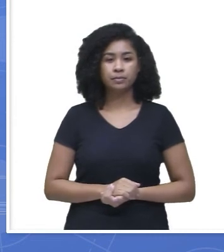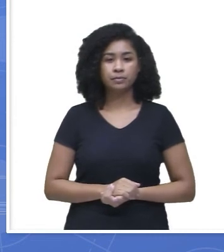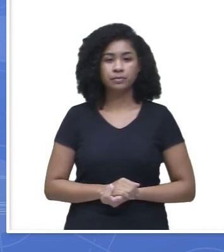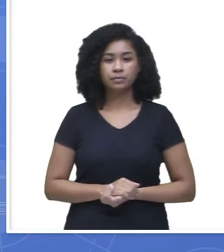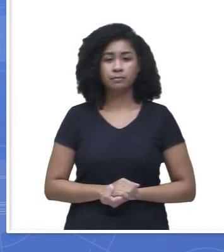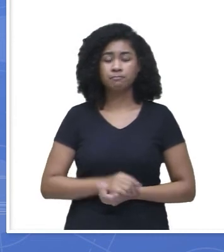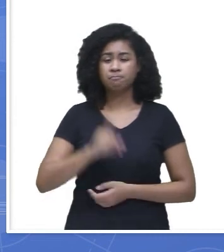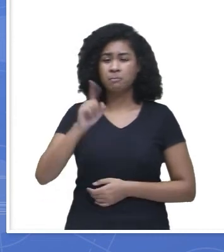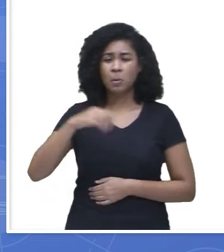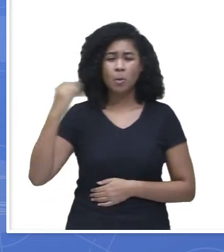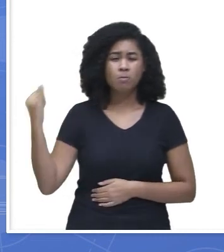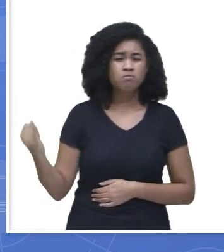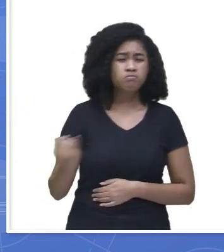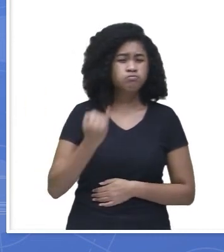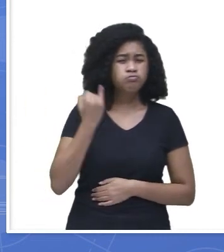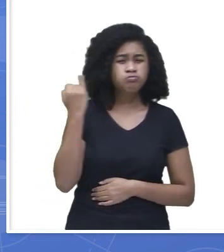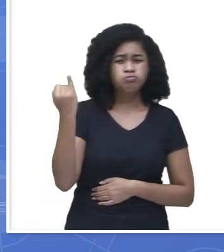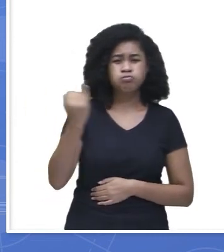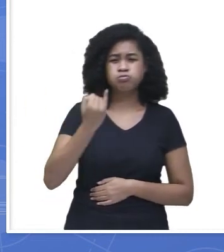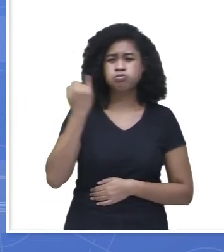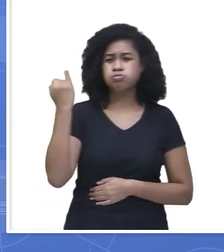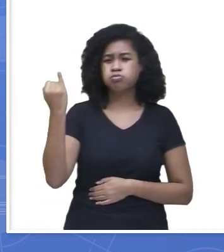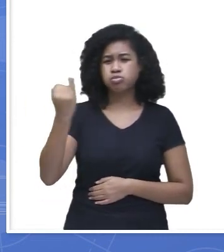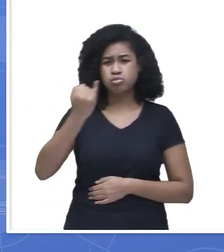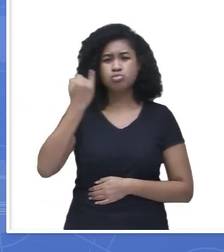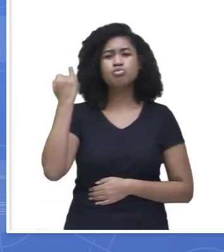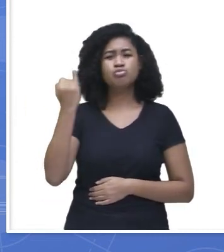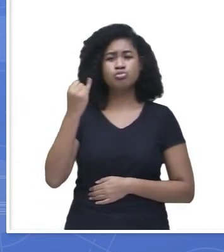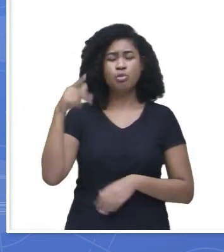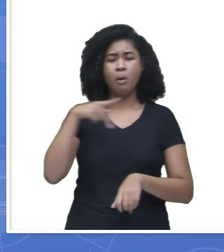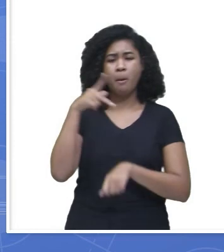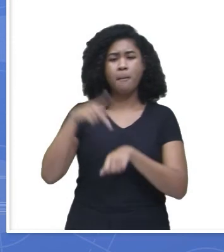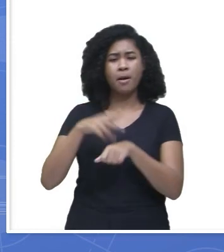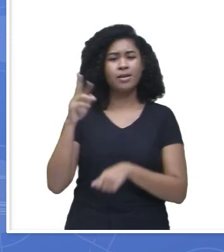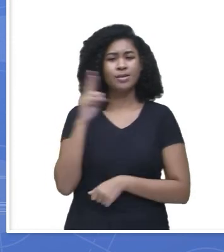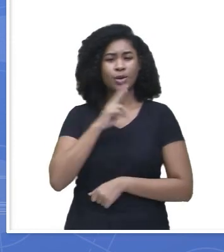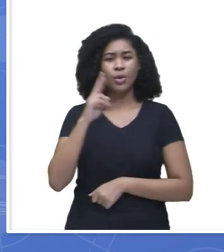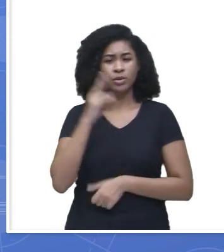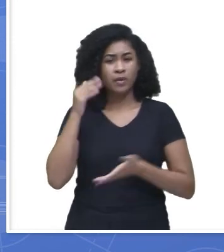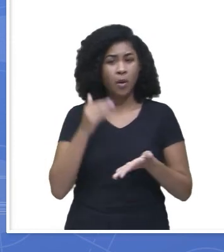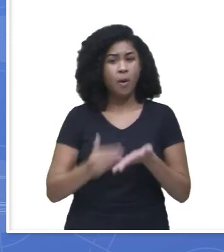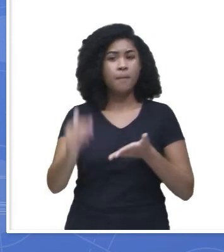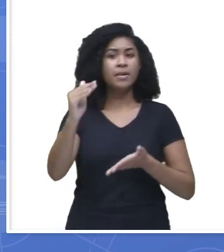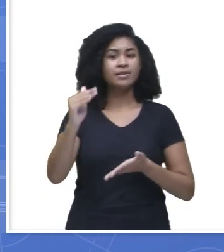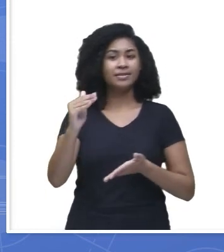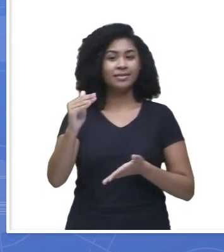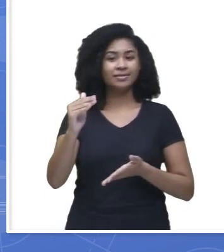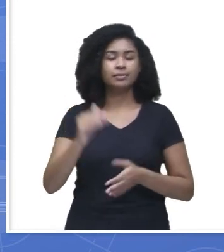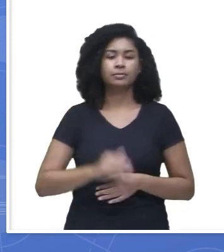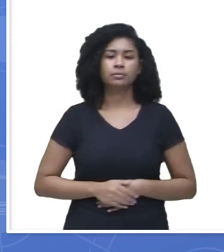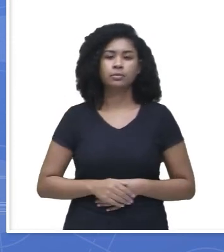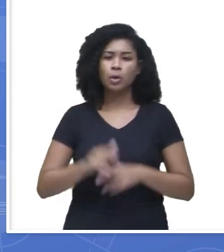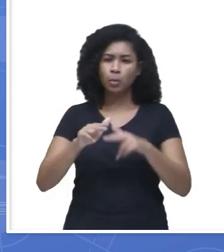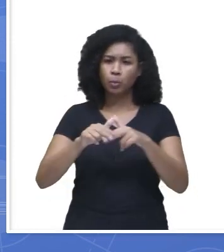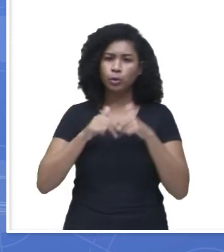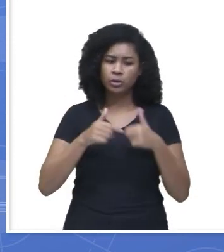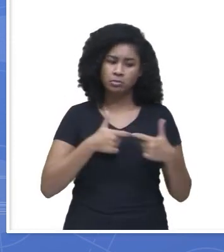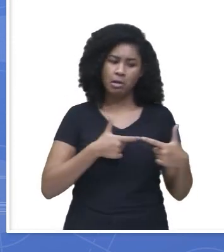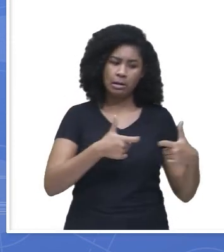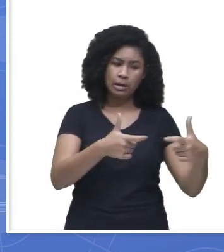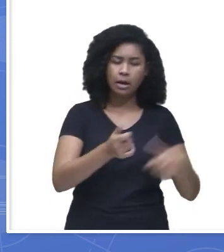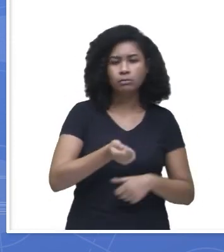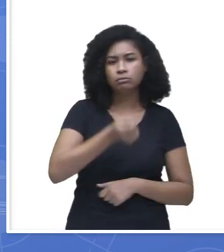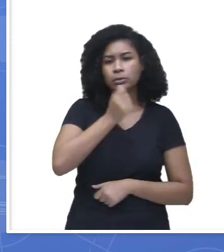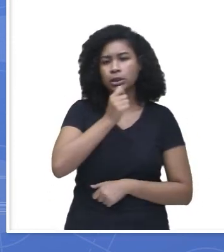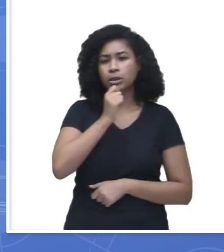Extremamente importante para a Rússia, que vai iniciar. Então, por isso que não é a guerra russo-japonesa, que ela vai